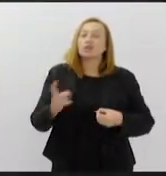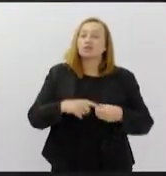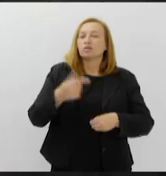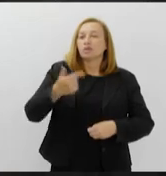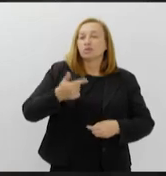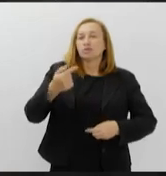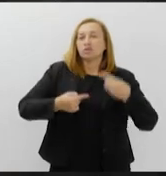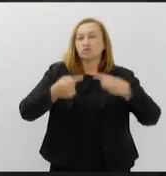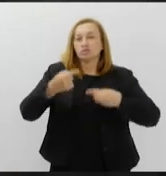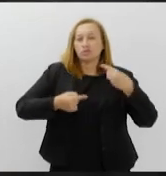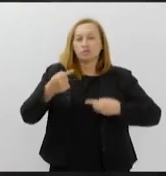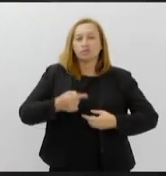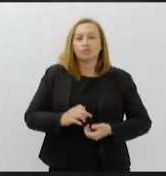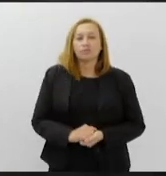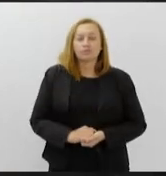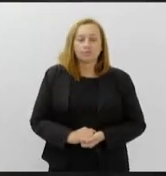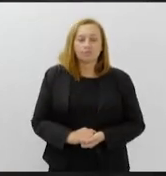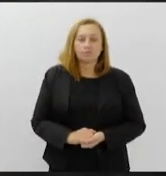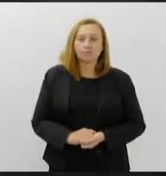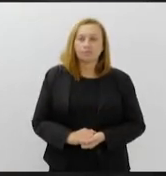segunda discussão.